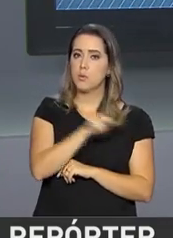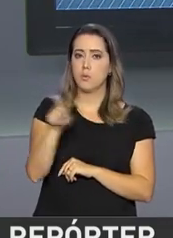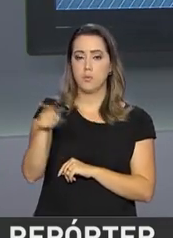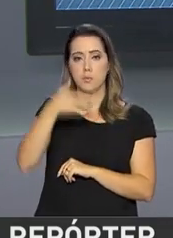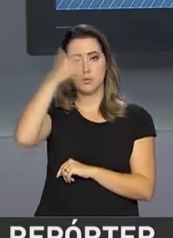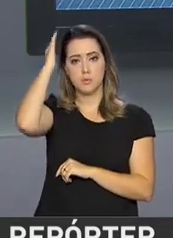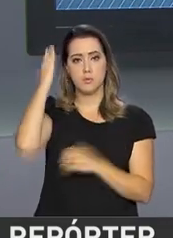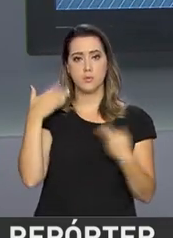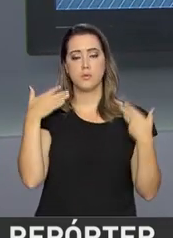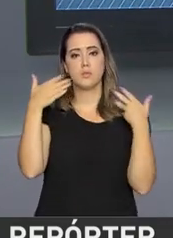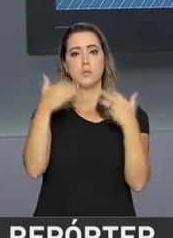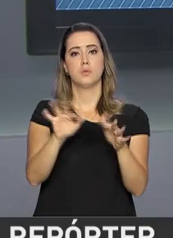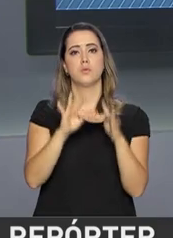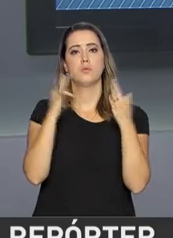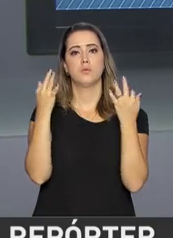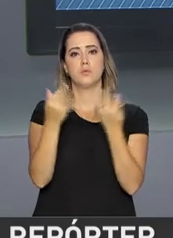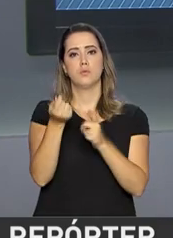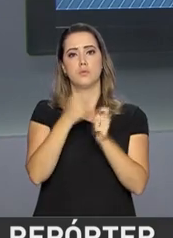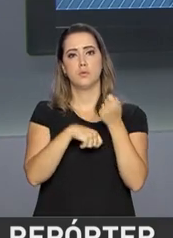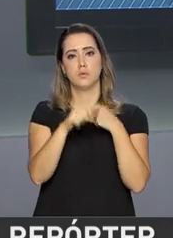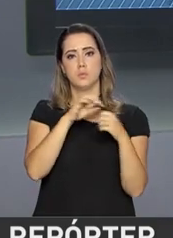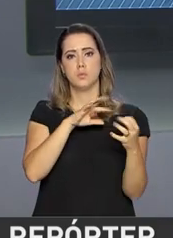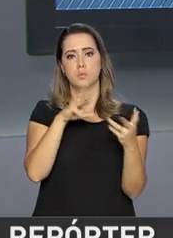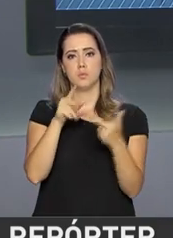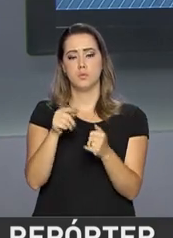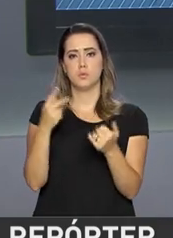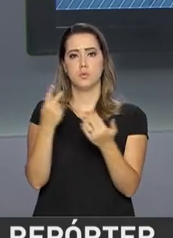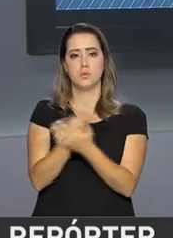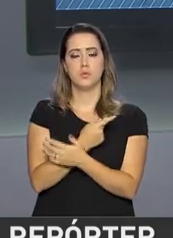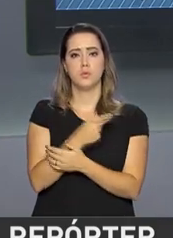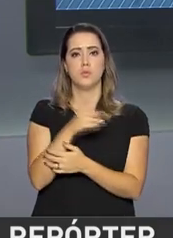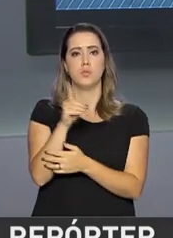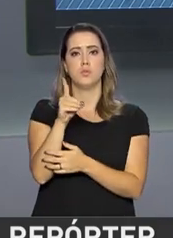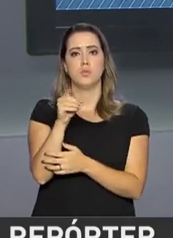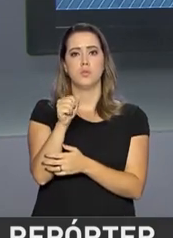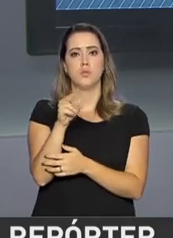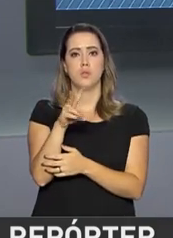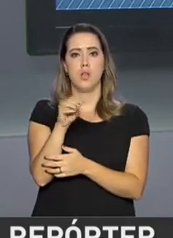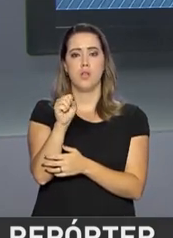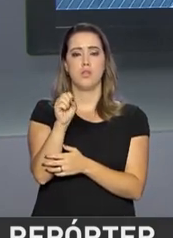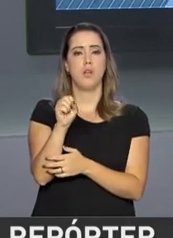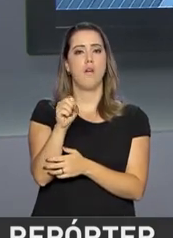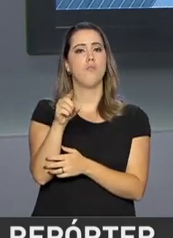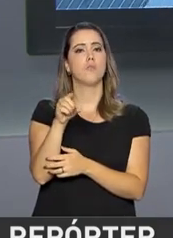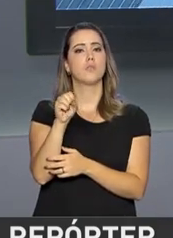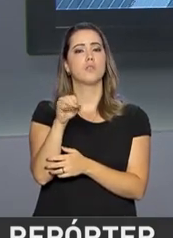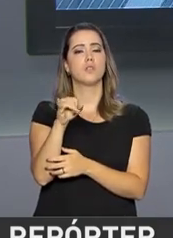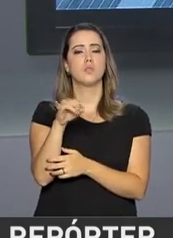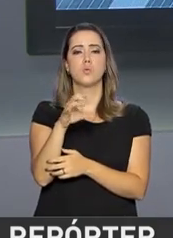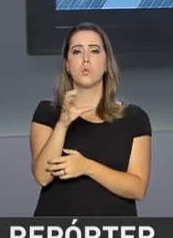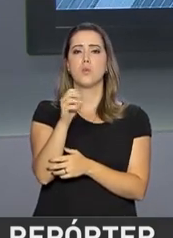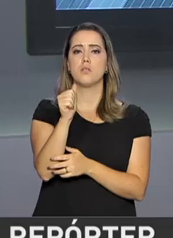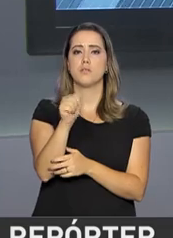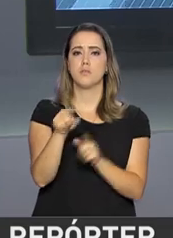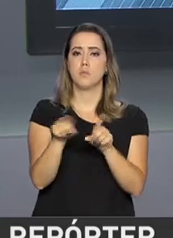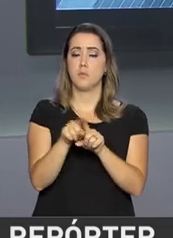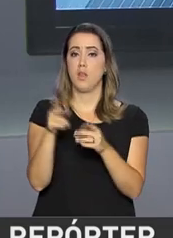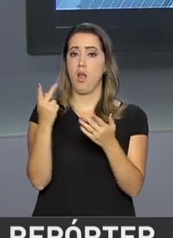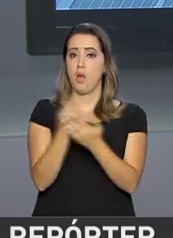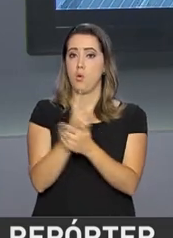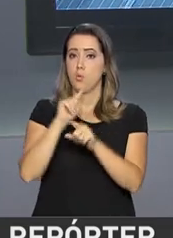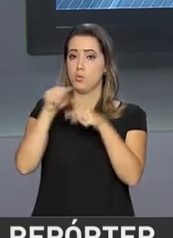vai participar do Fórum Econômico Mundial, que será realizado em Davos, na Suíça. O evento está marcado para o próximo